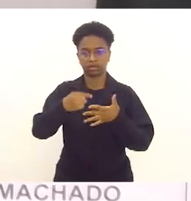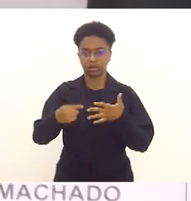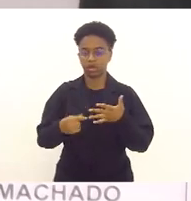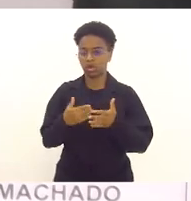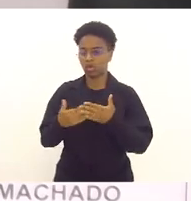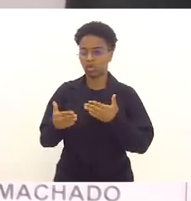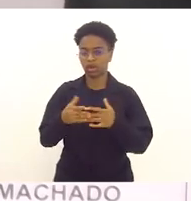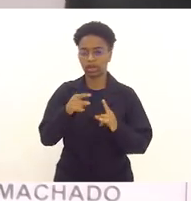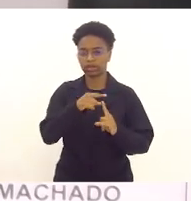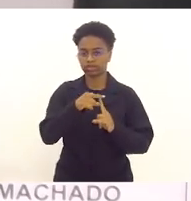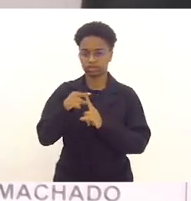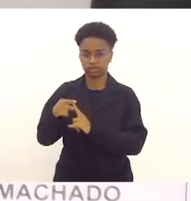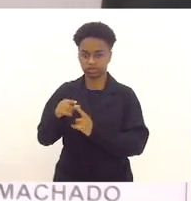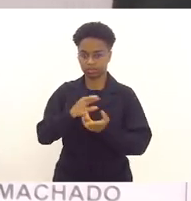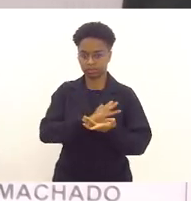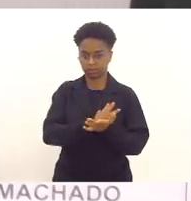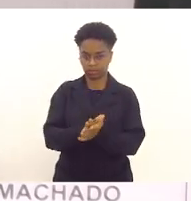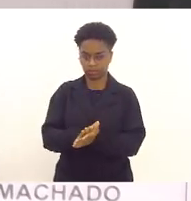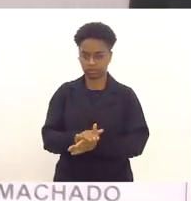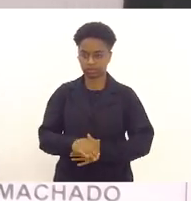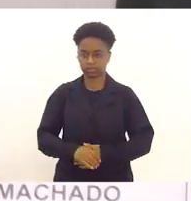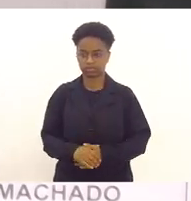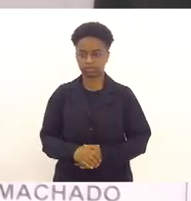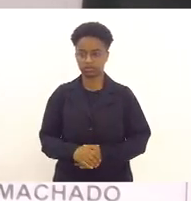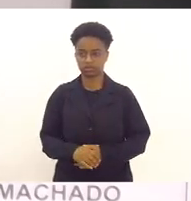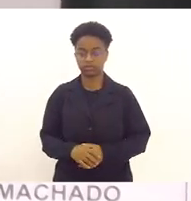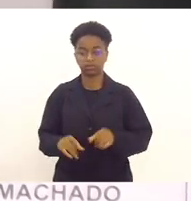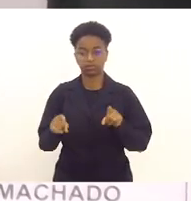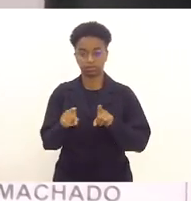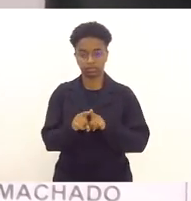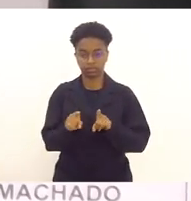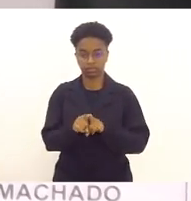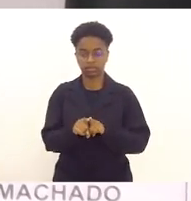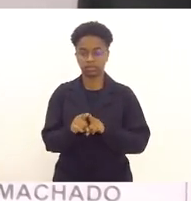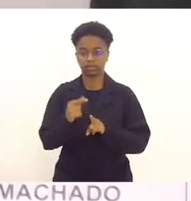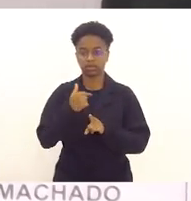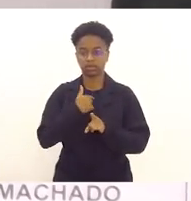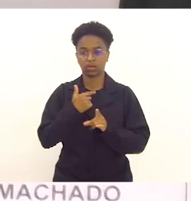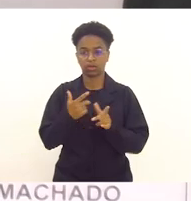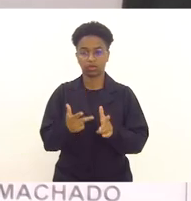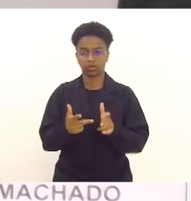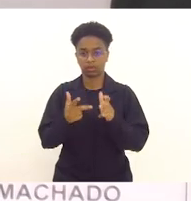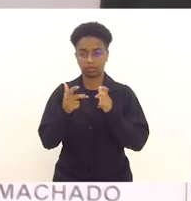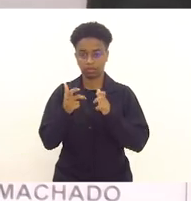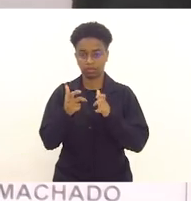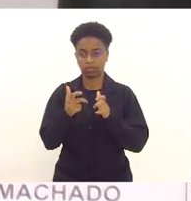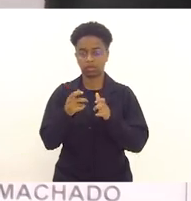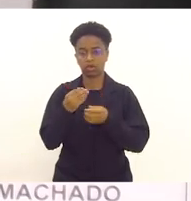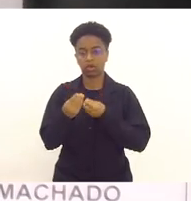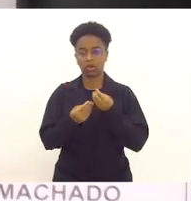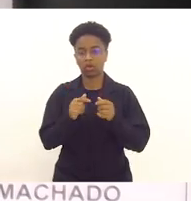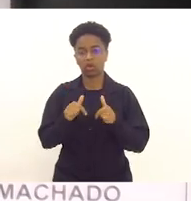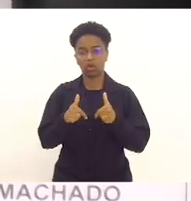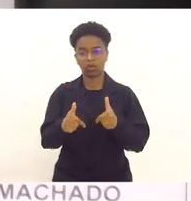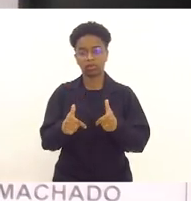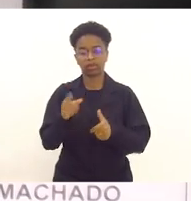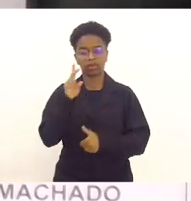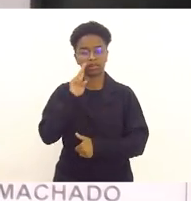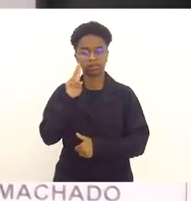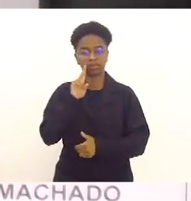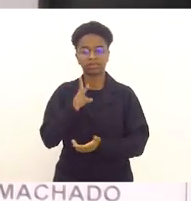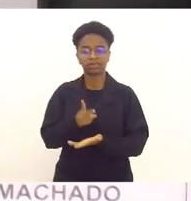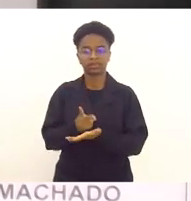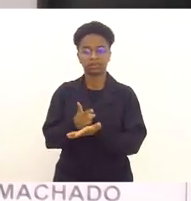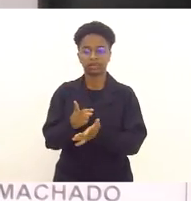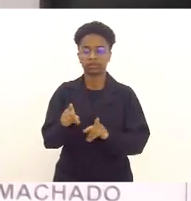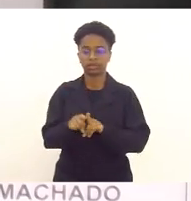tipo de preconceito Inclusive eu vejo né a sua atuação Relembrando sempre